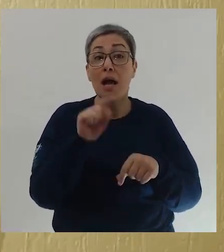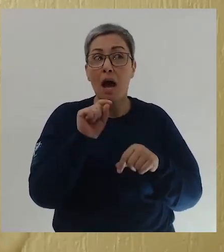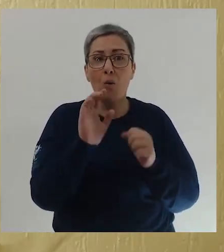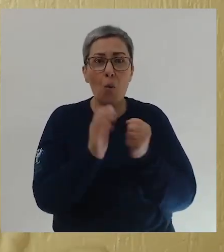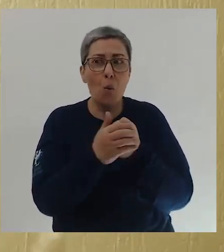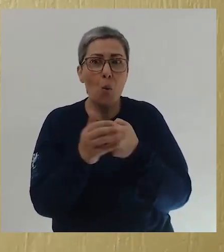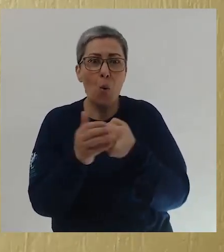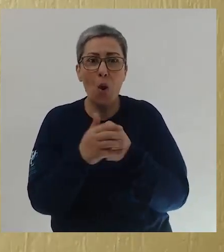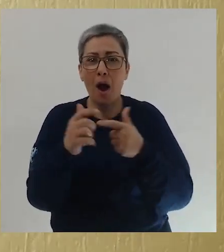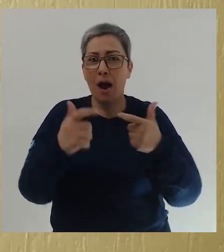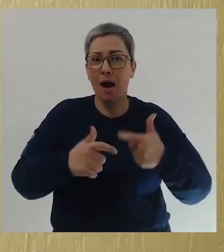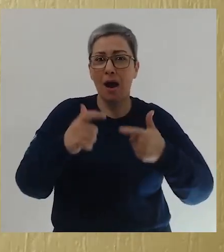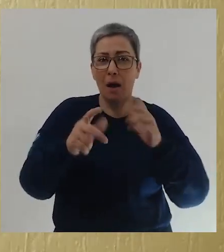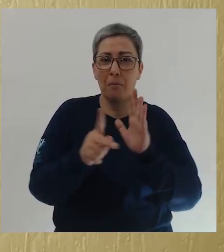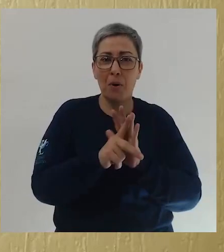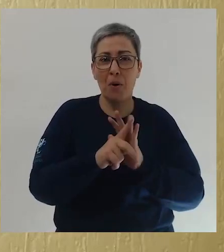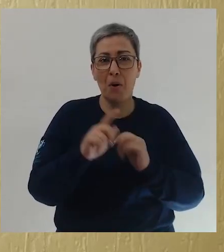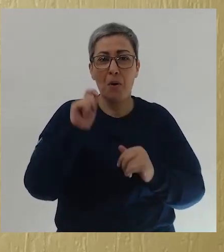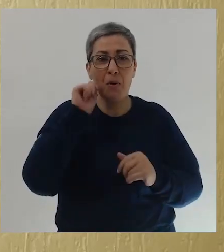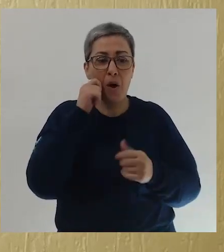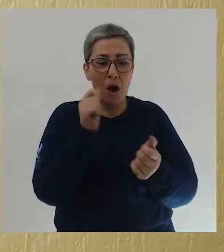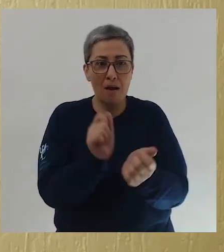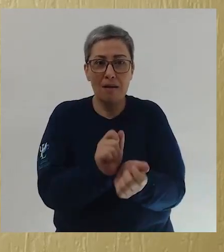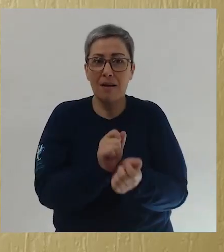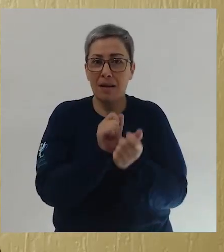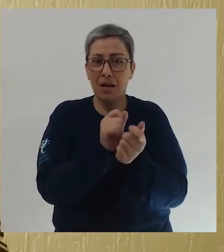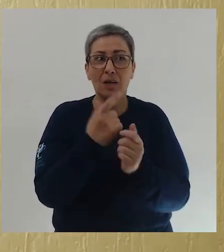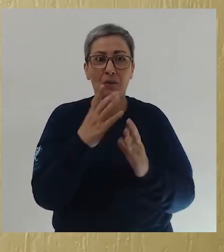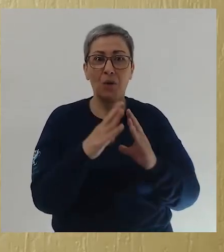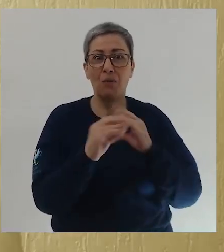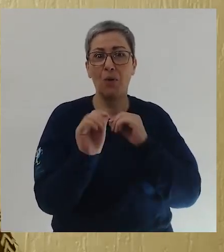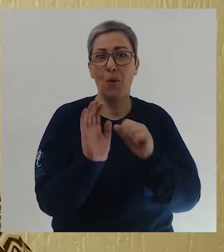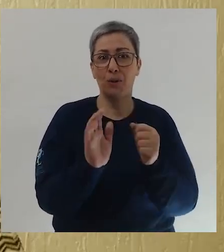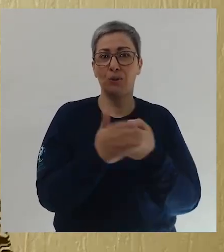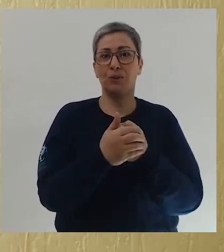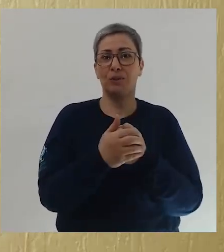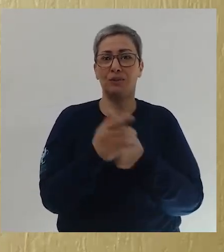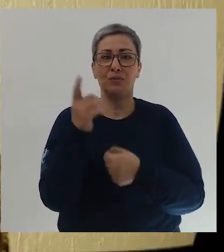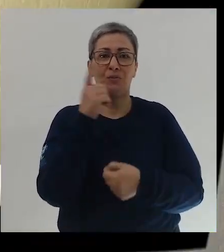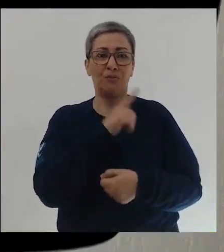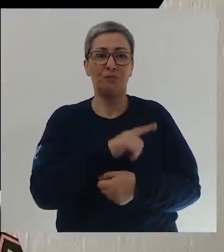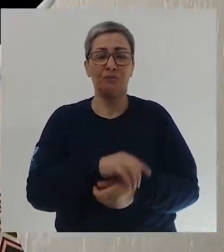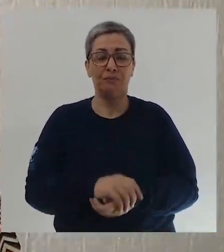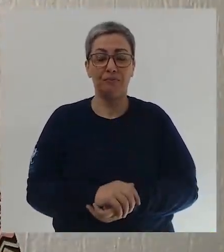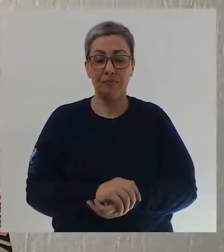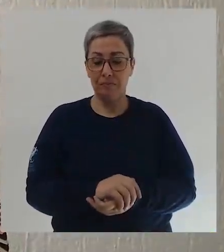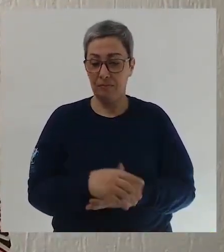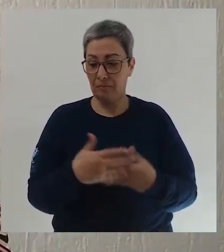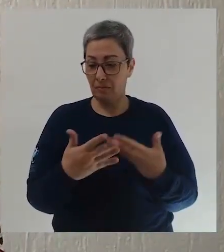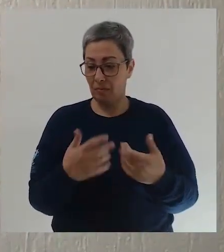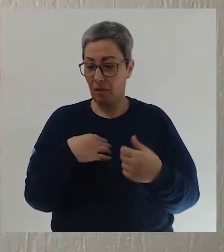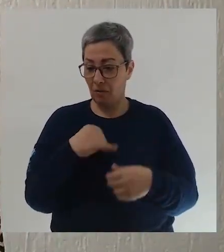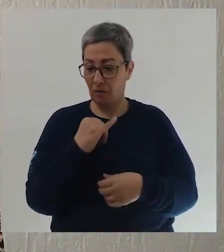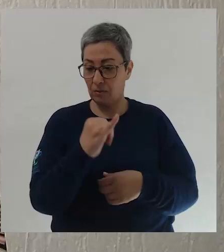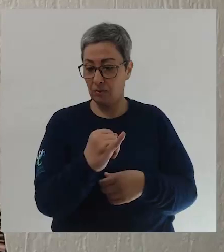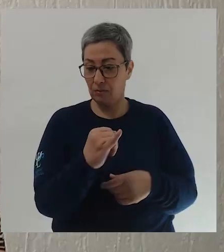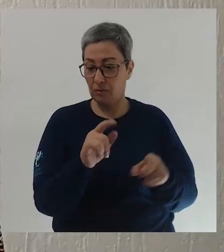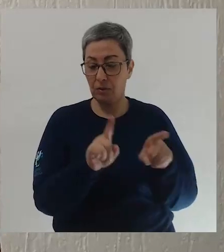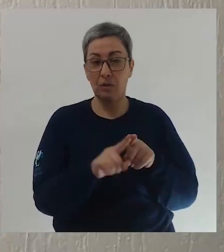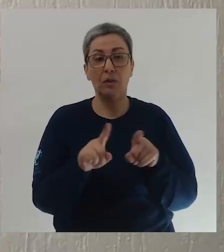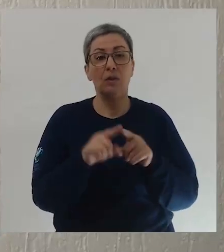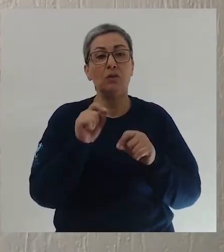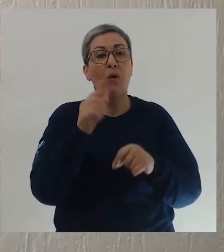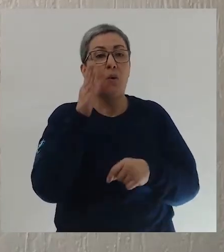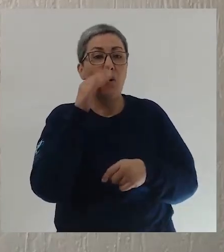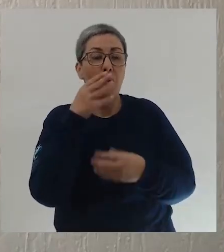Os quilombos eram os esconderijos dos escravos para que eles conseguissem fugir e se esconder. Bom, eu vou contar para